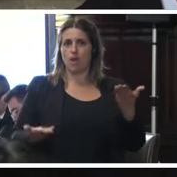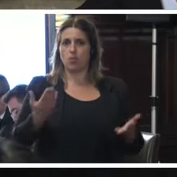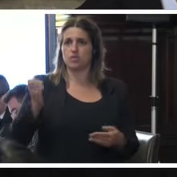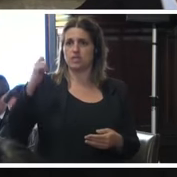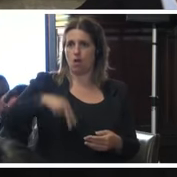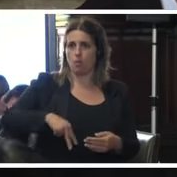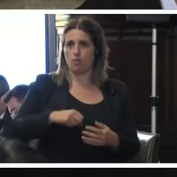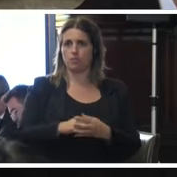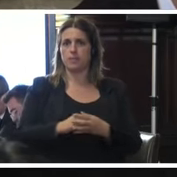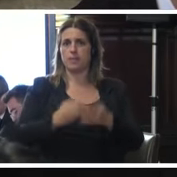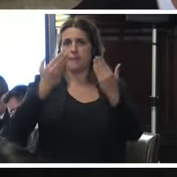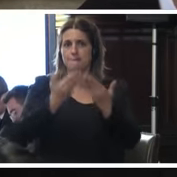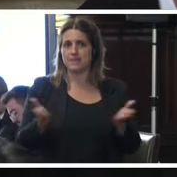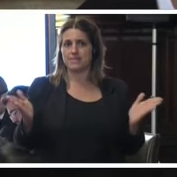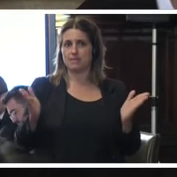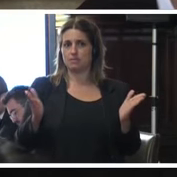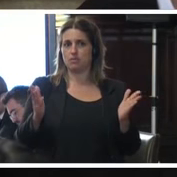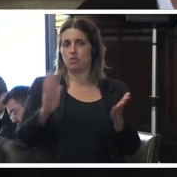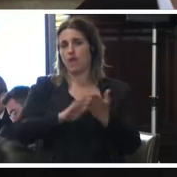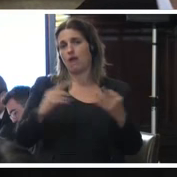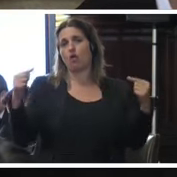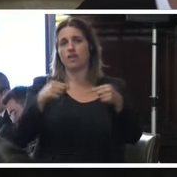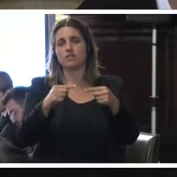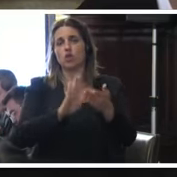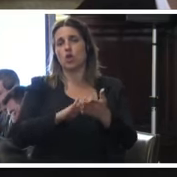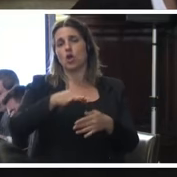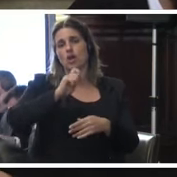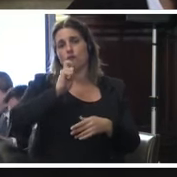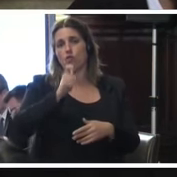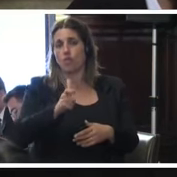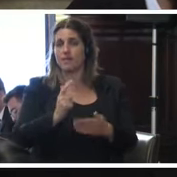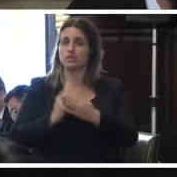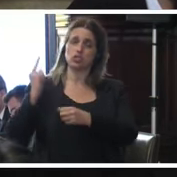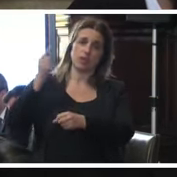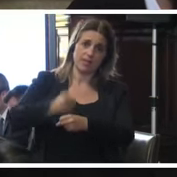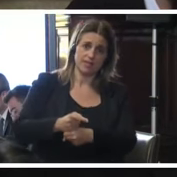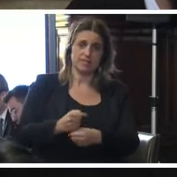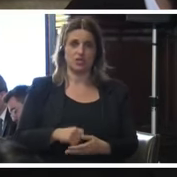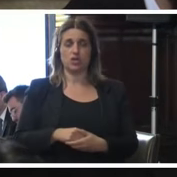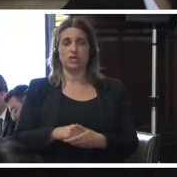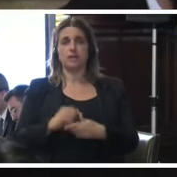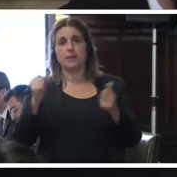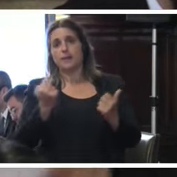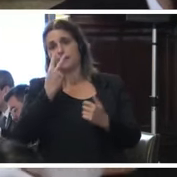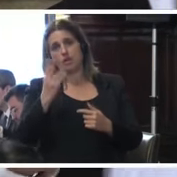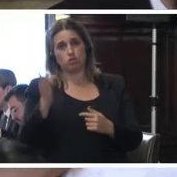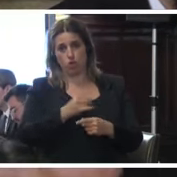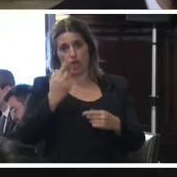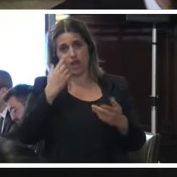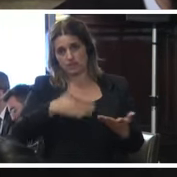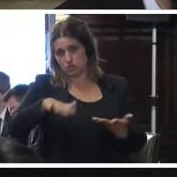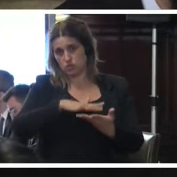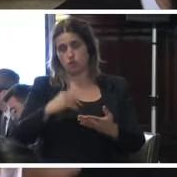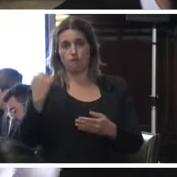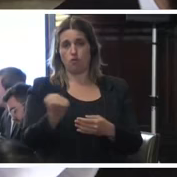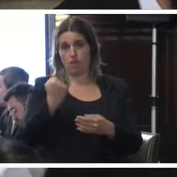do contraditório, da fundamentação das decisões, resguardando-se todas as garantias fundamentais aos processados.